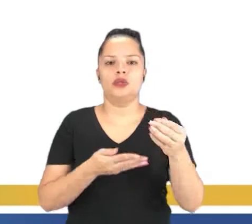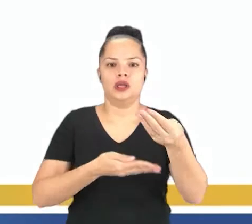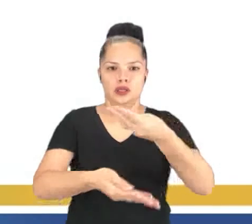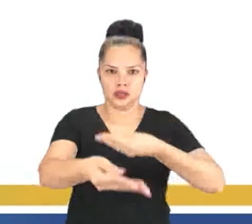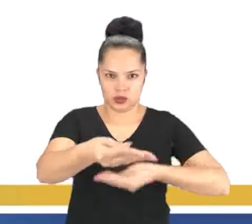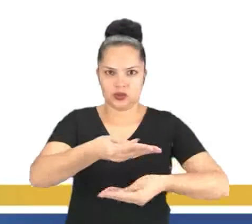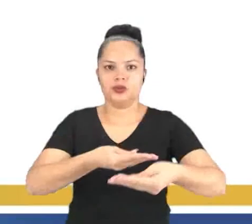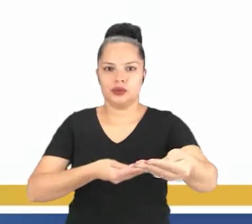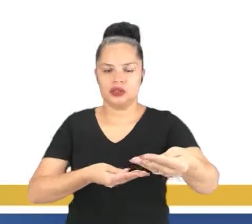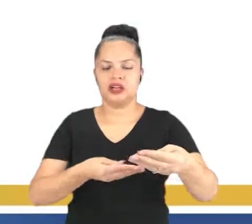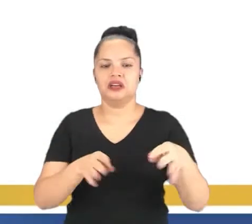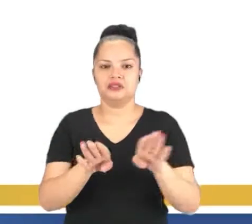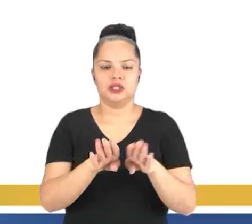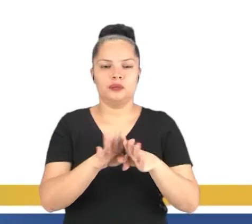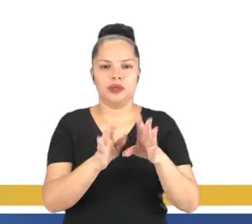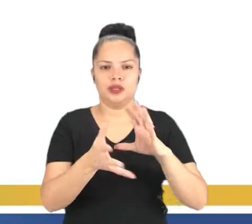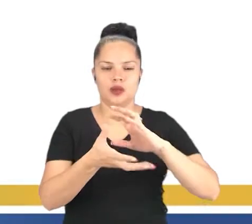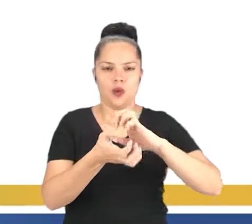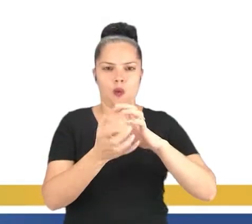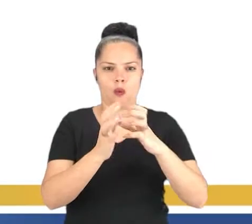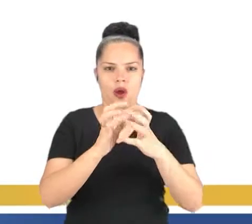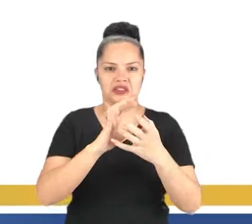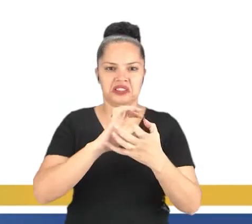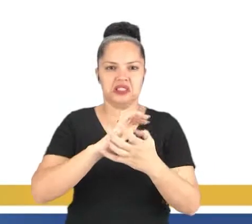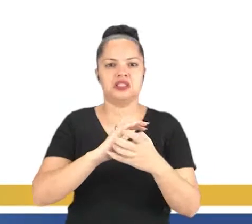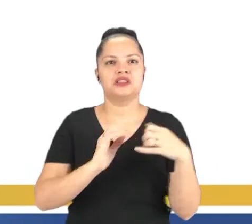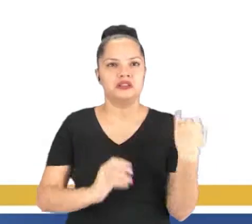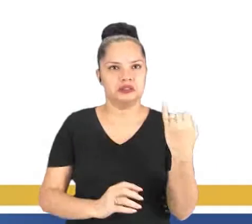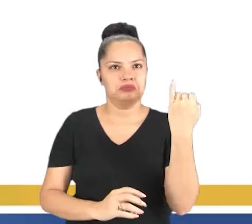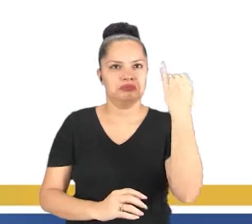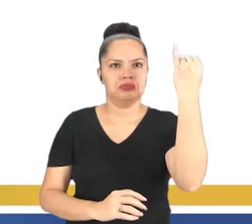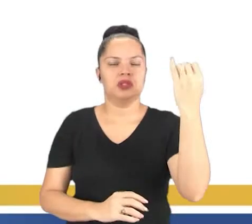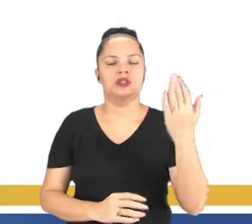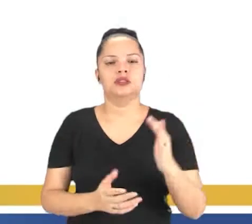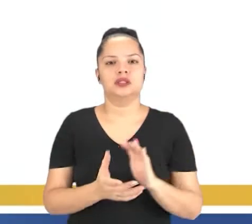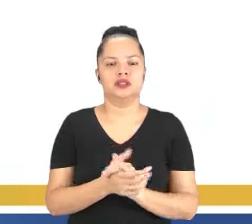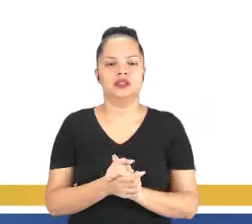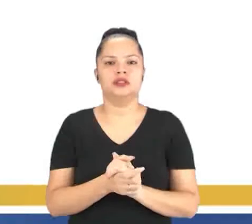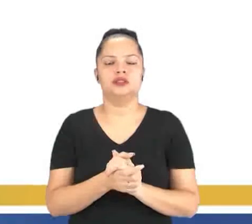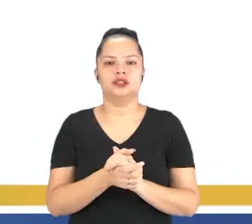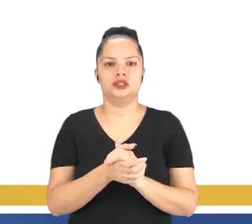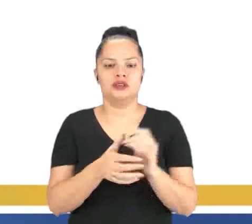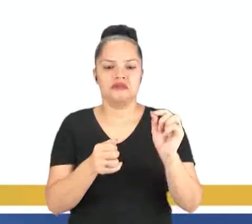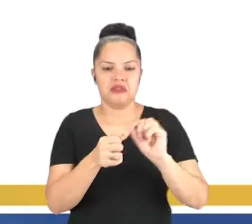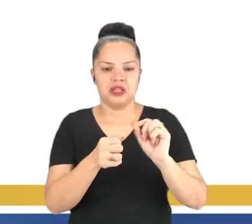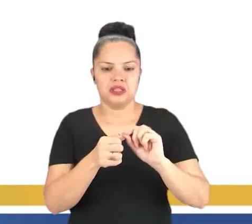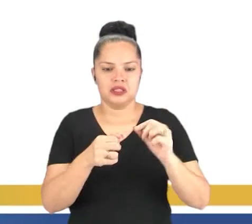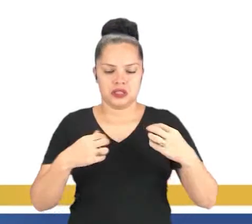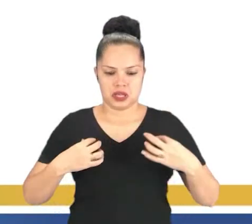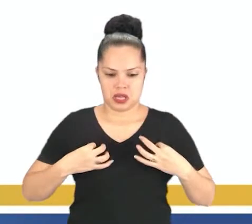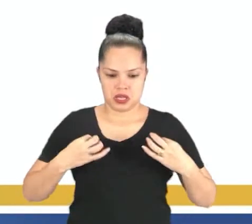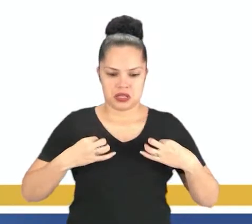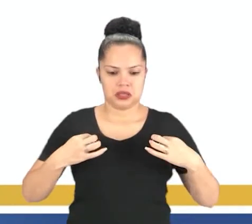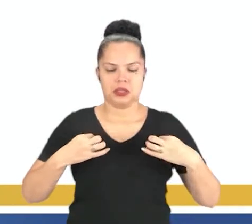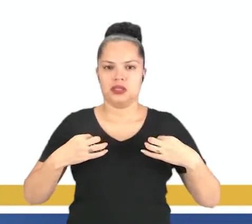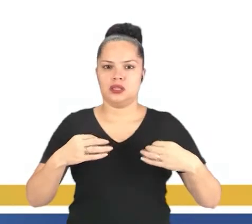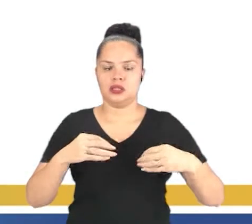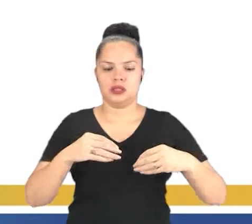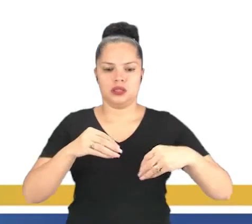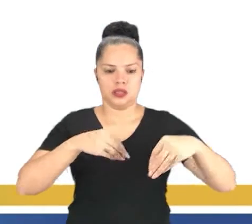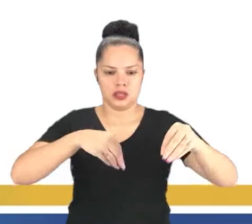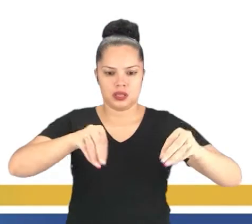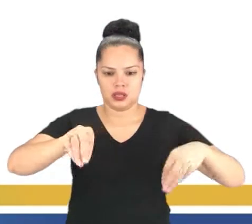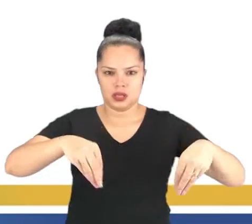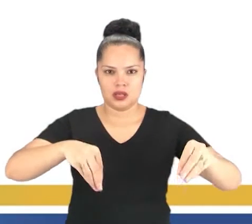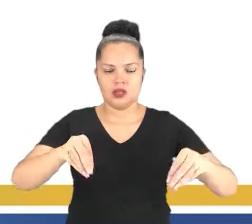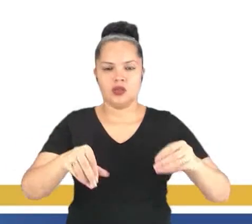povo é o artesanato a era riquíssimo né no caso de artesanato destacando-se a confecção de tecidos objetos de